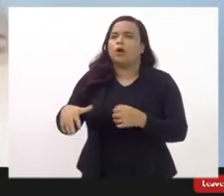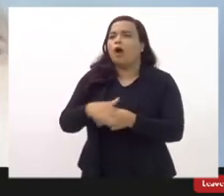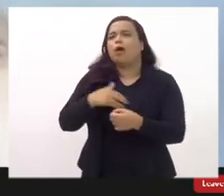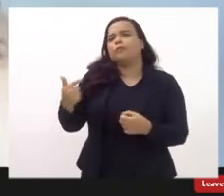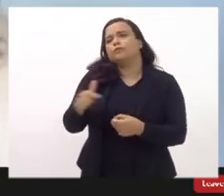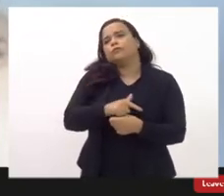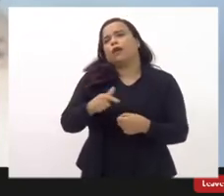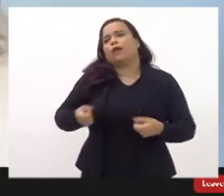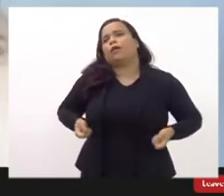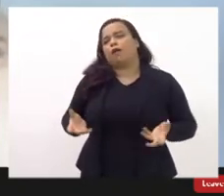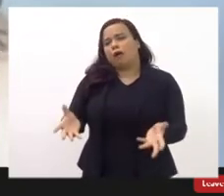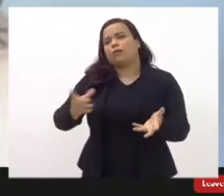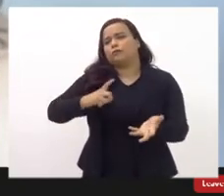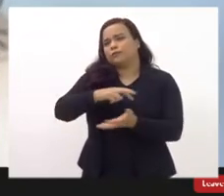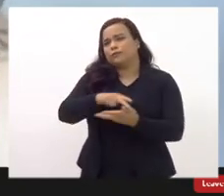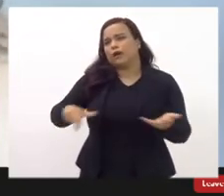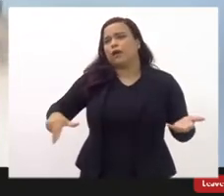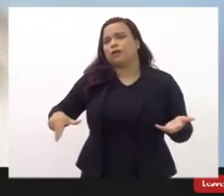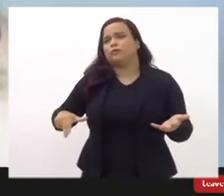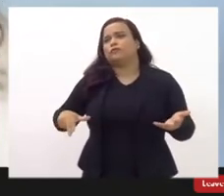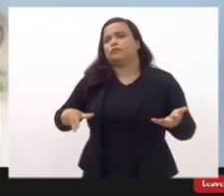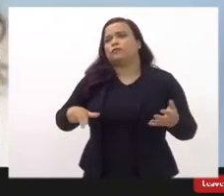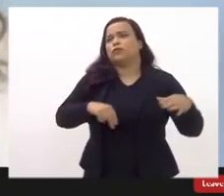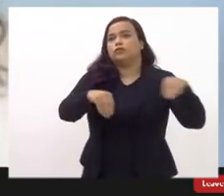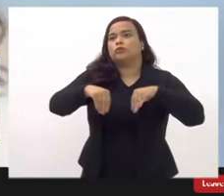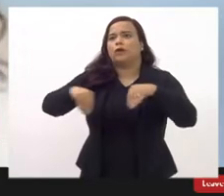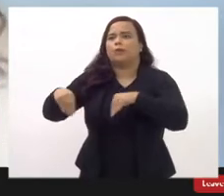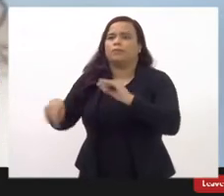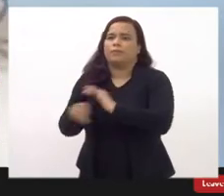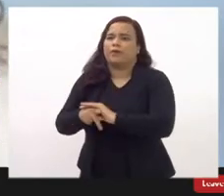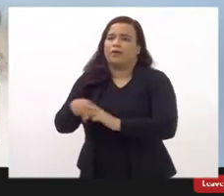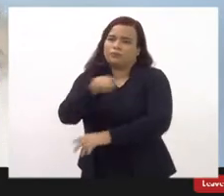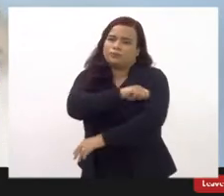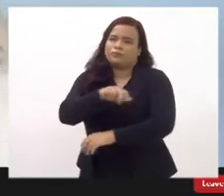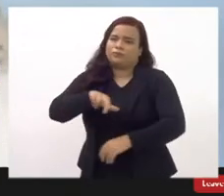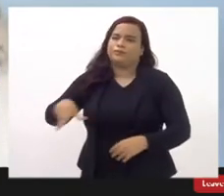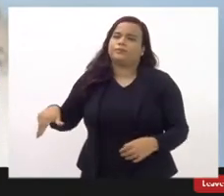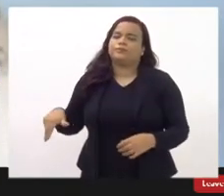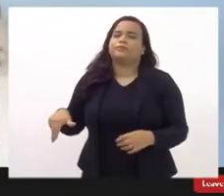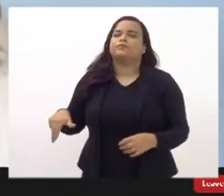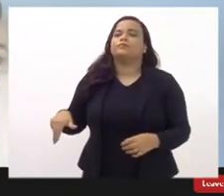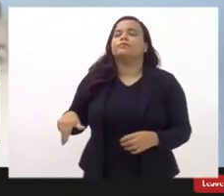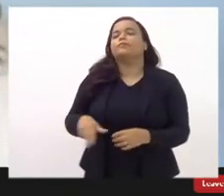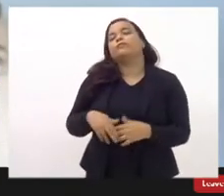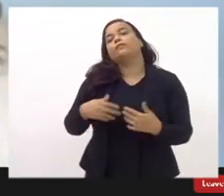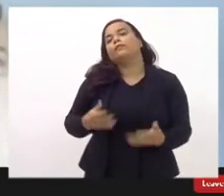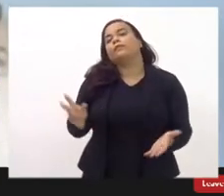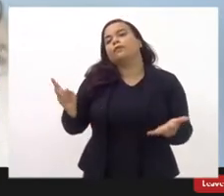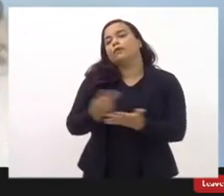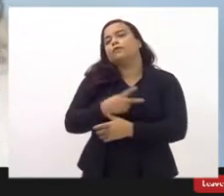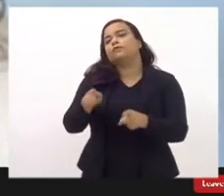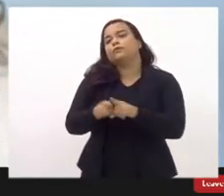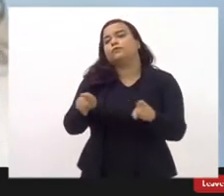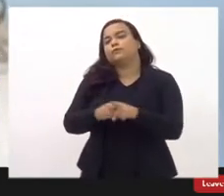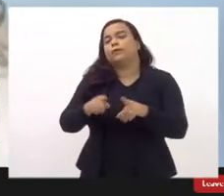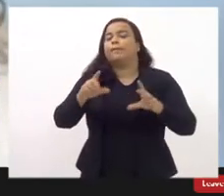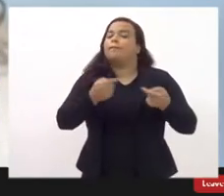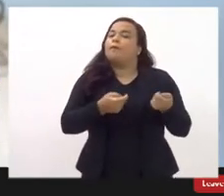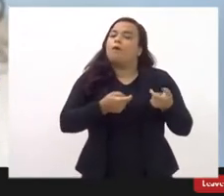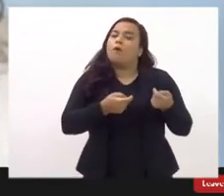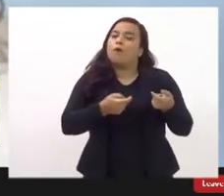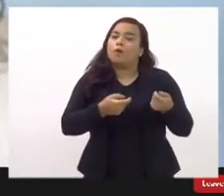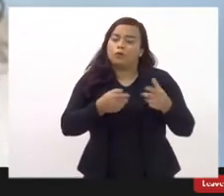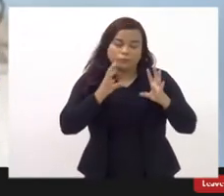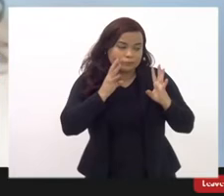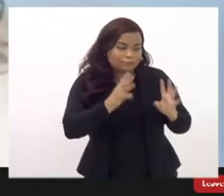vezes todo o gasto em deslocamento desses estudantes. Ou então o que acontece é que acaba por atender um número reduzido de